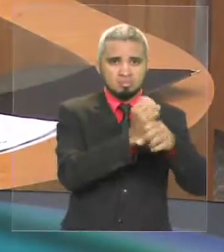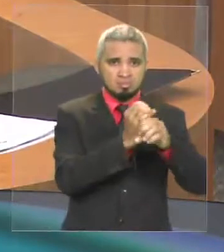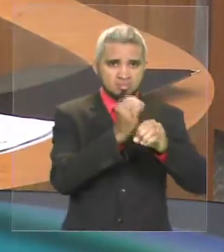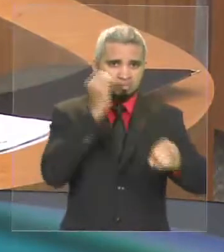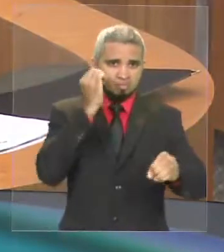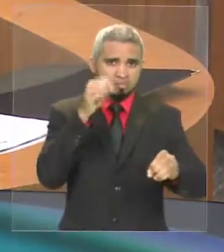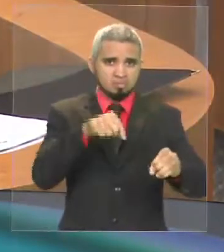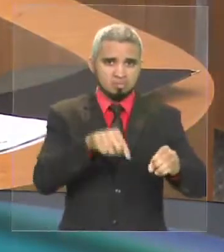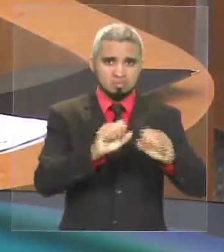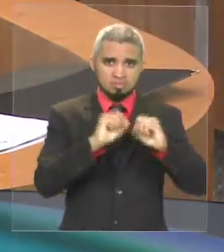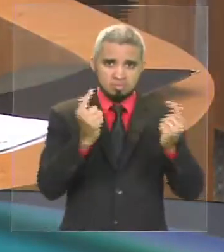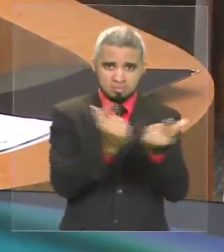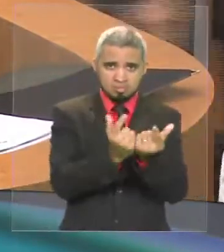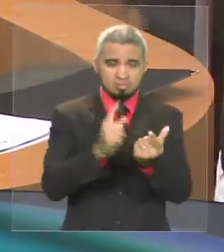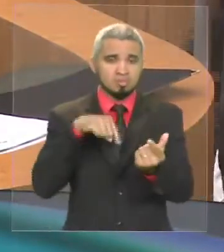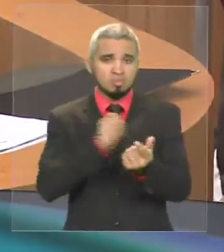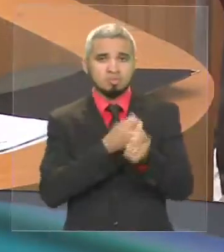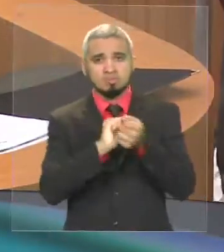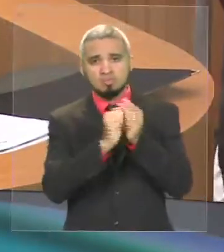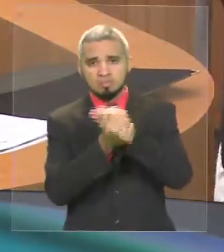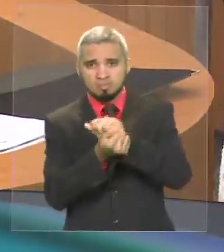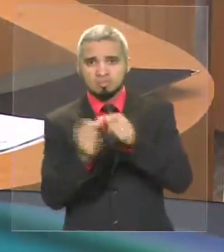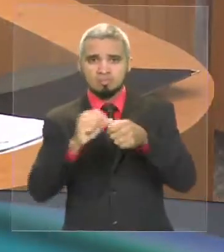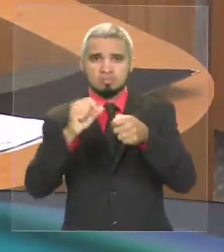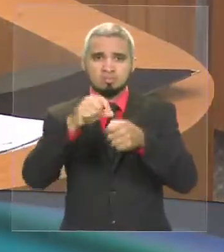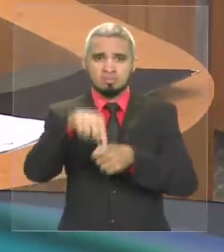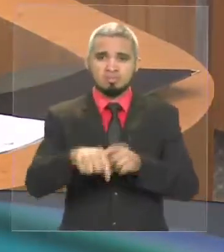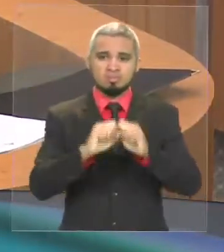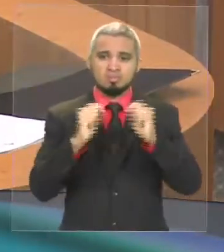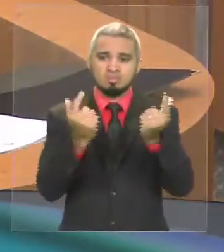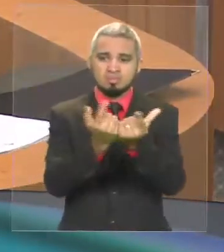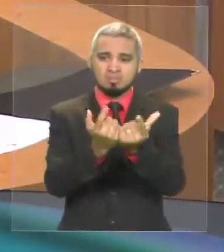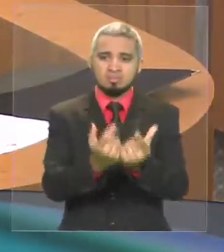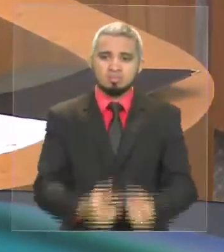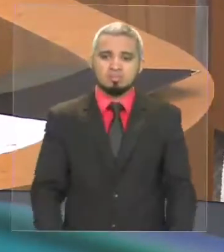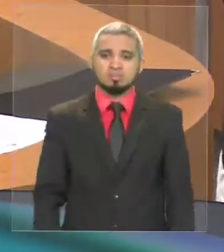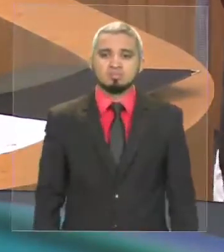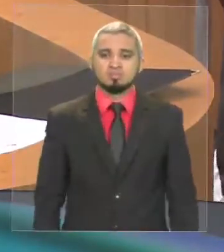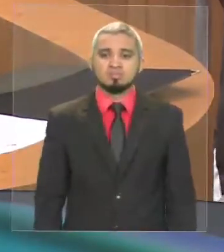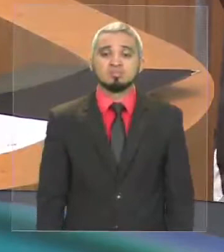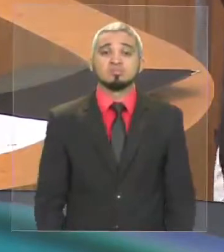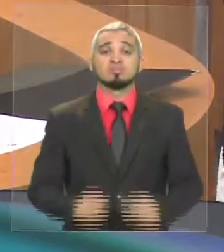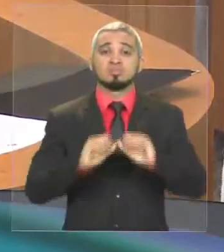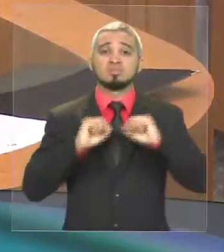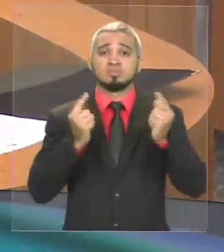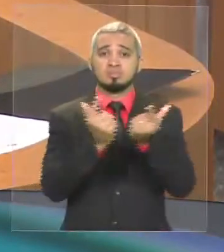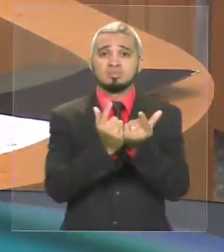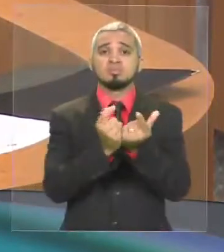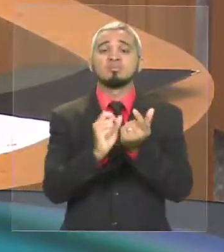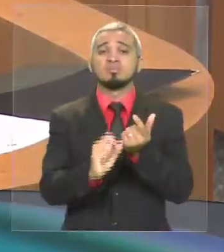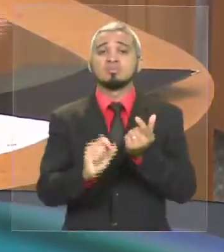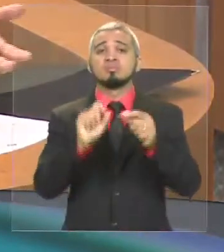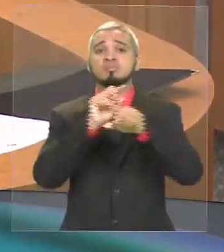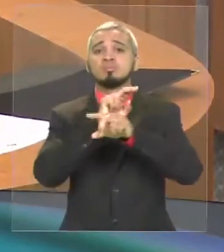essas adaptações na Assembleia Legislativa do Estado do Maranhão. A Assembleia Legislativa do Estado do Maranhão, que é a Casa do Povo,